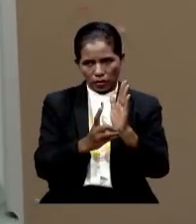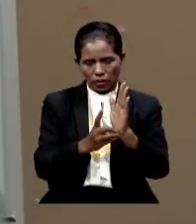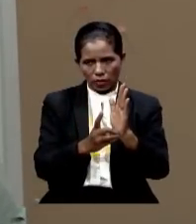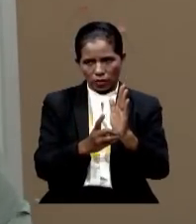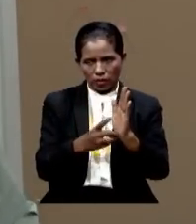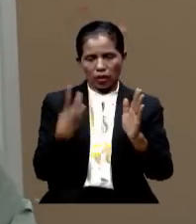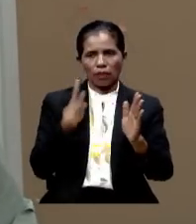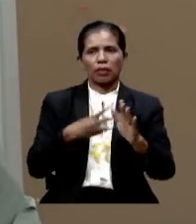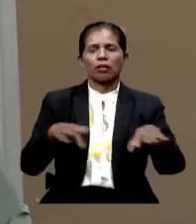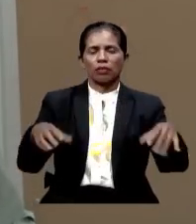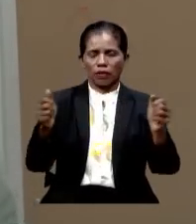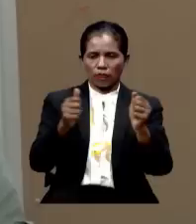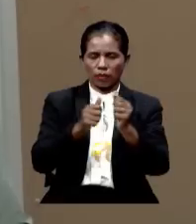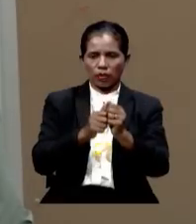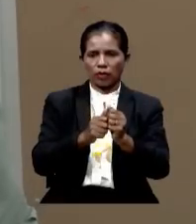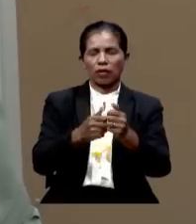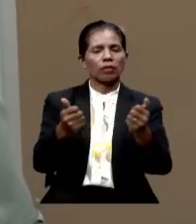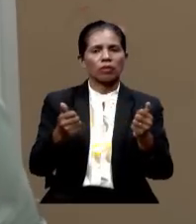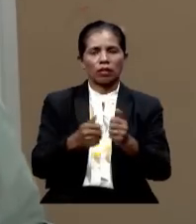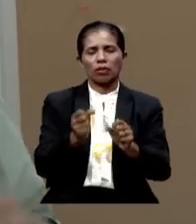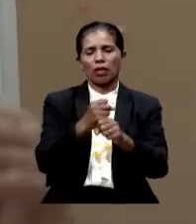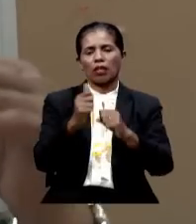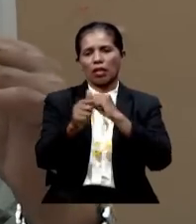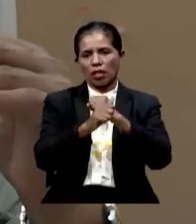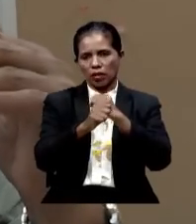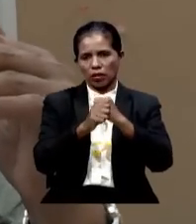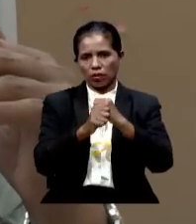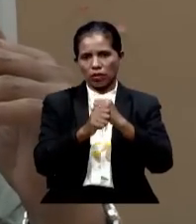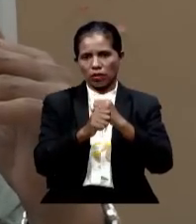si korena ho autoridade para halok kere sasau udi